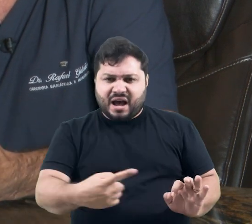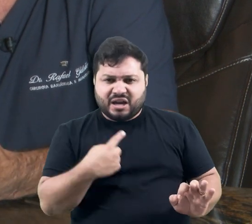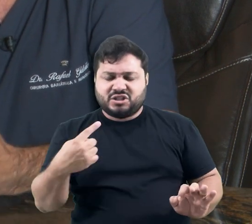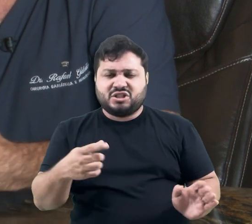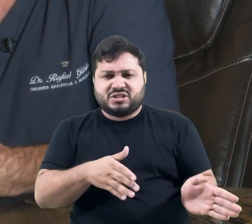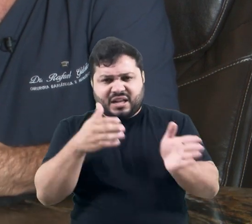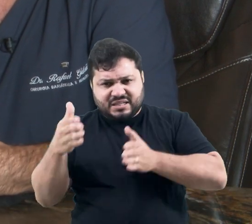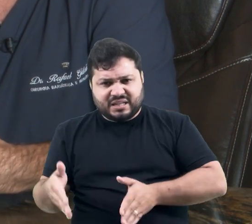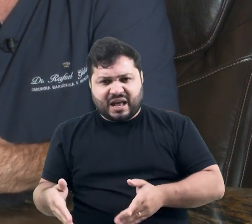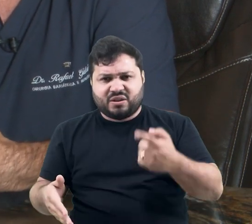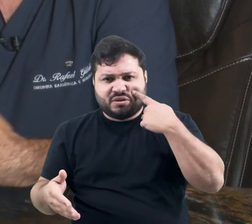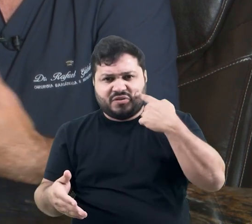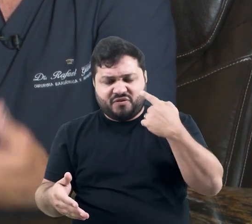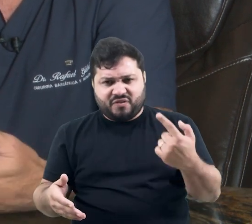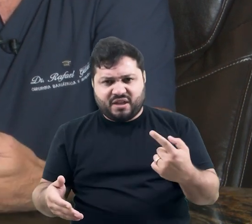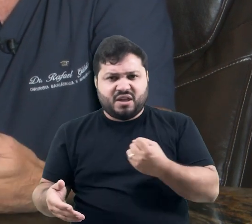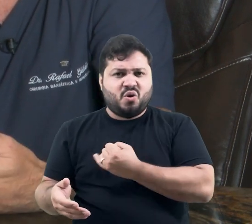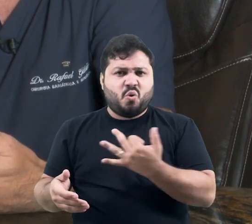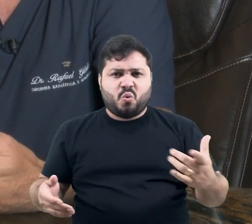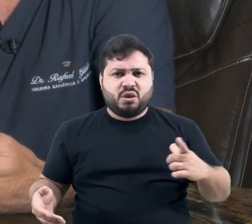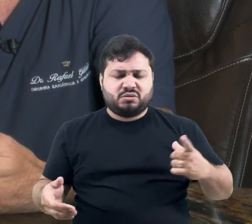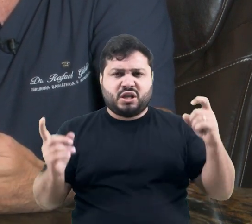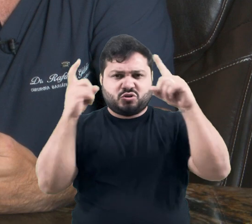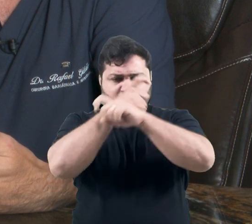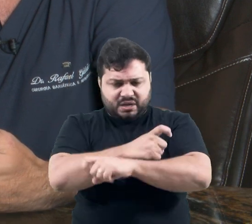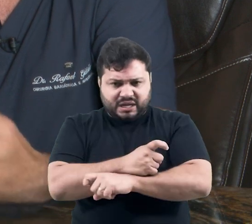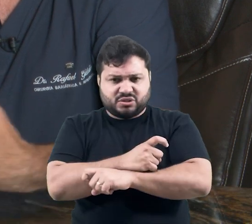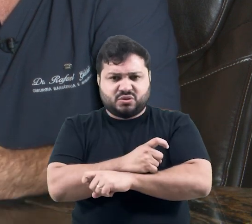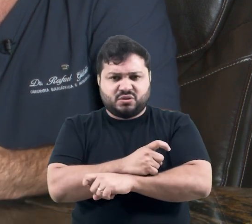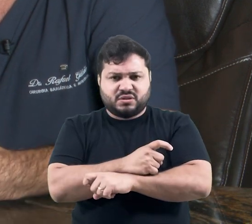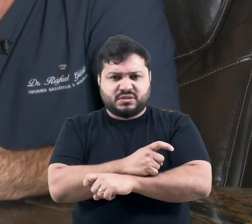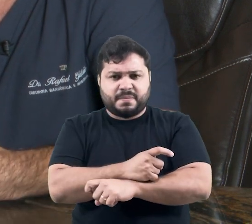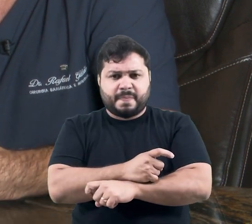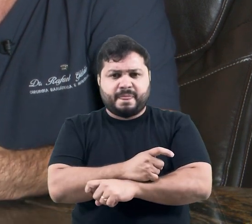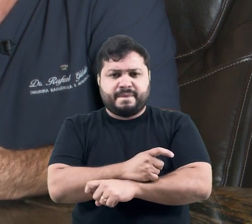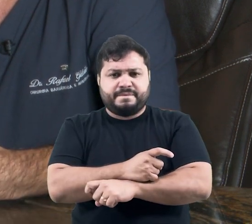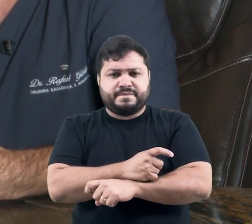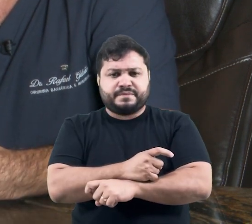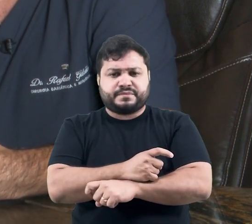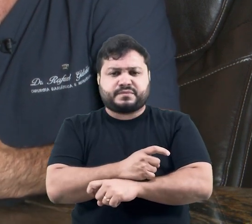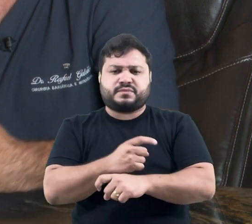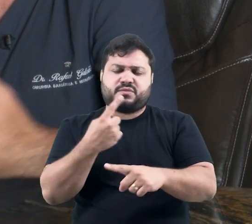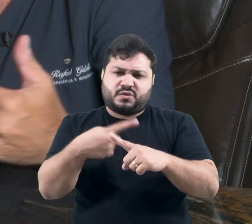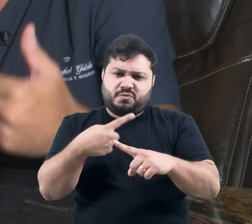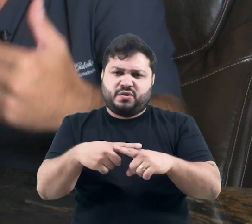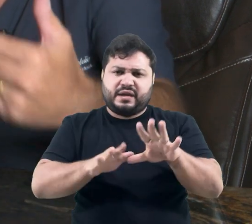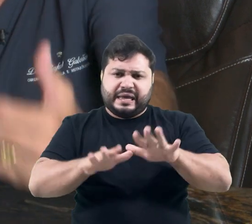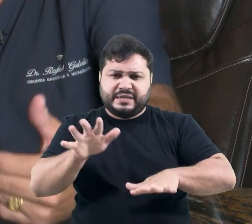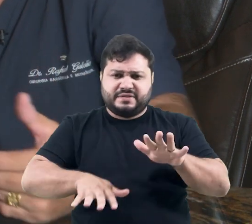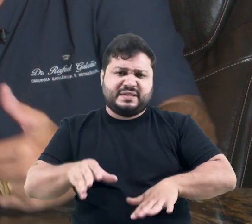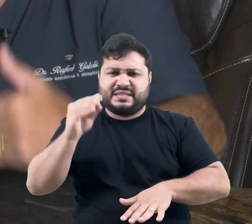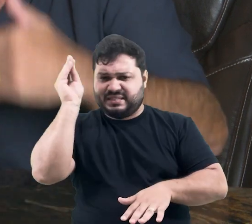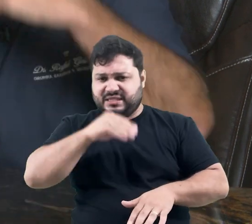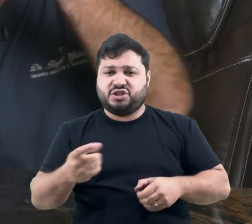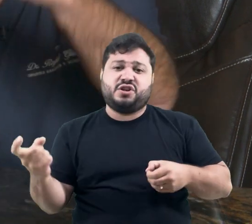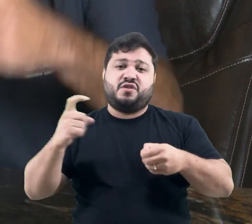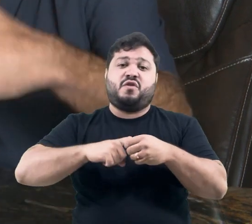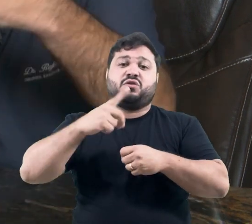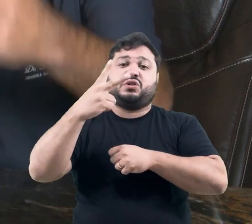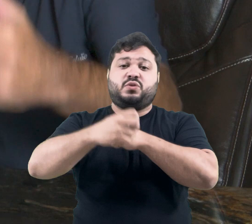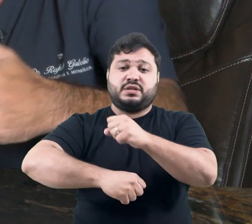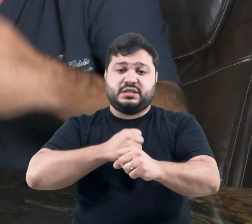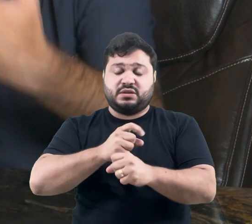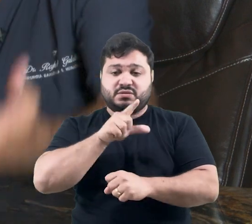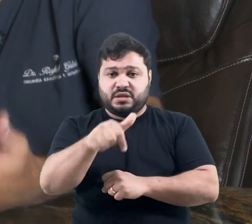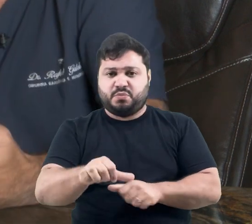gente que está desse lado e que vê o quanto que tem de complicações quando os pacientes não operam, até porque às vezes aqueles que desistem voltam 2